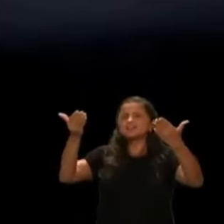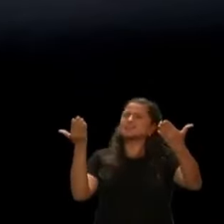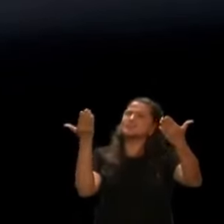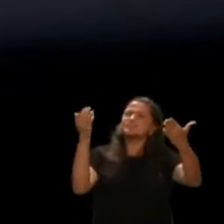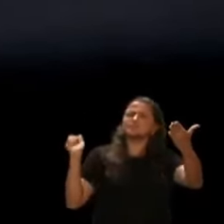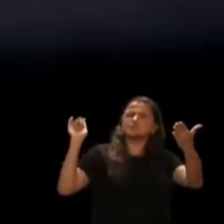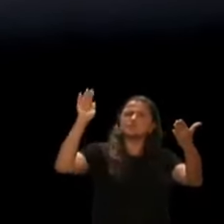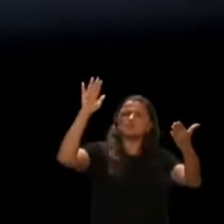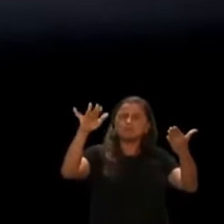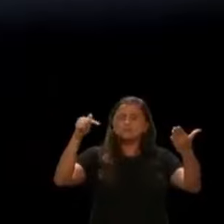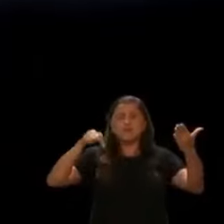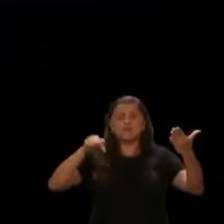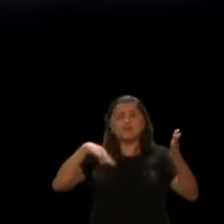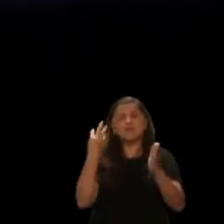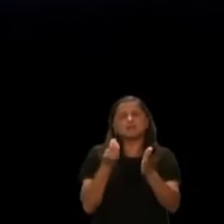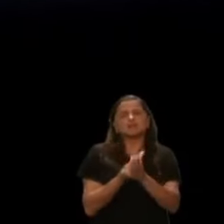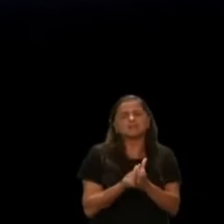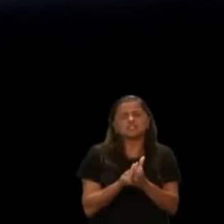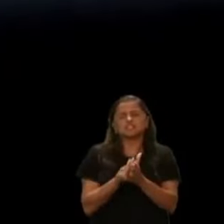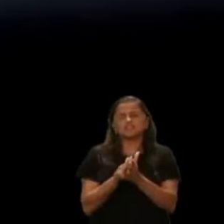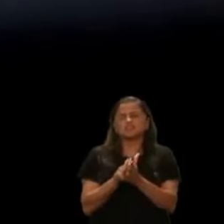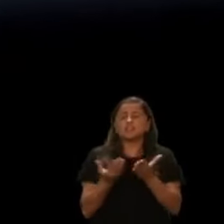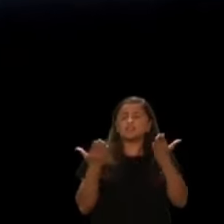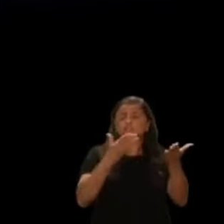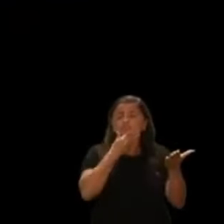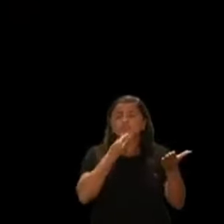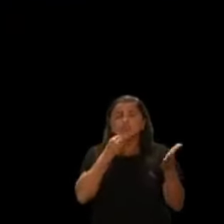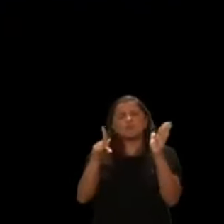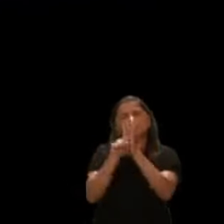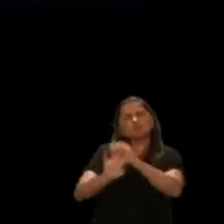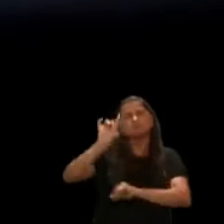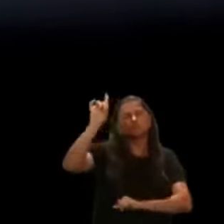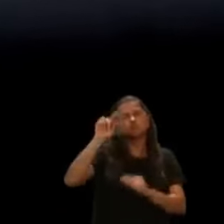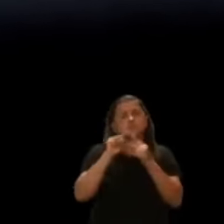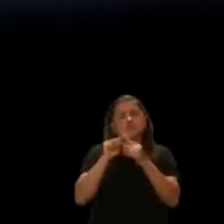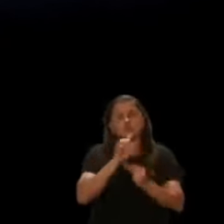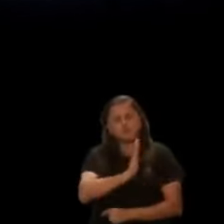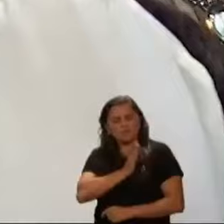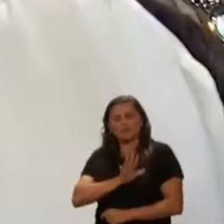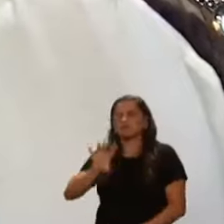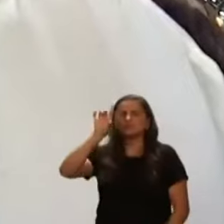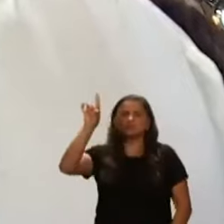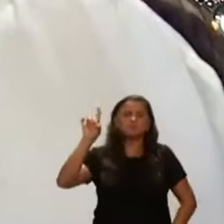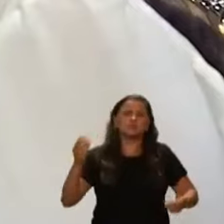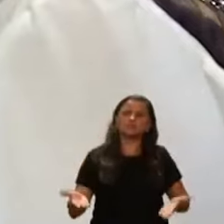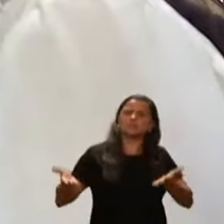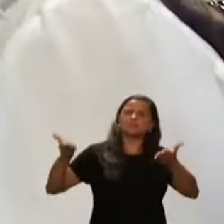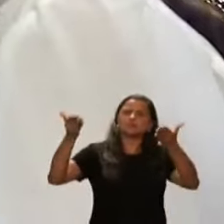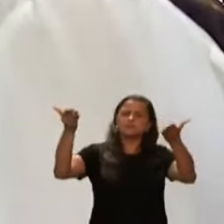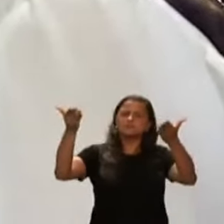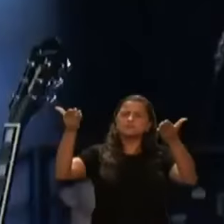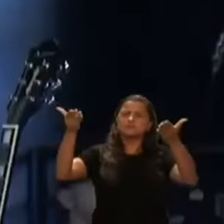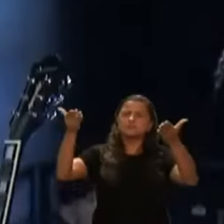bênção. Essa aqui é a tua igreja. Que você seja um homem de Deus, um homem segundo o coração de Deus. Nós te